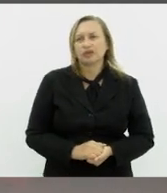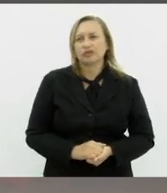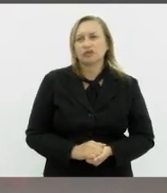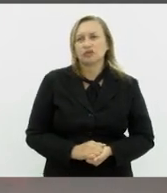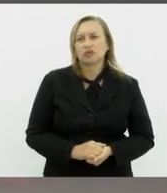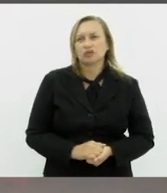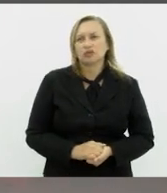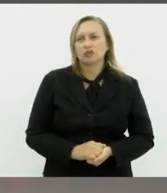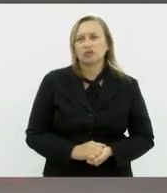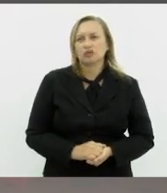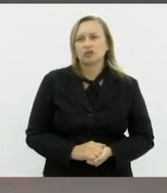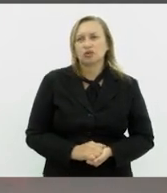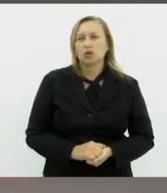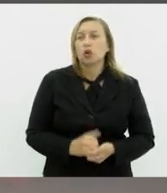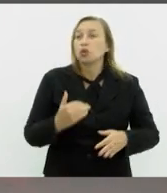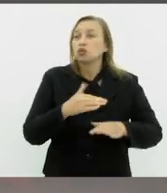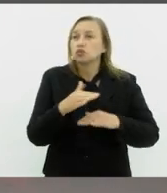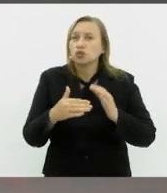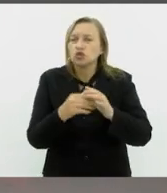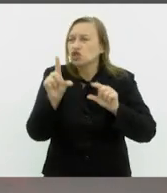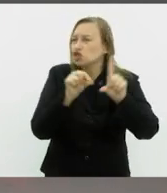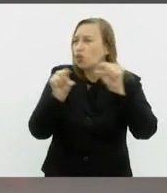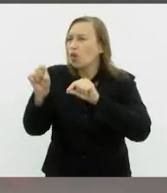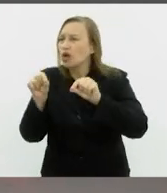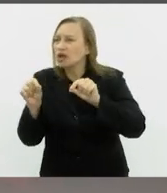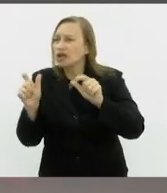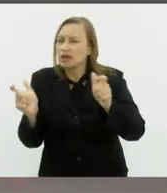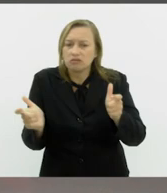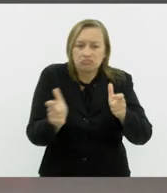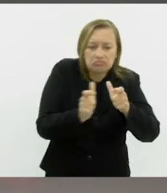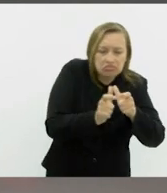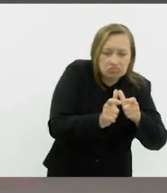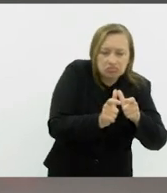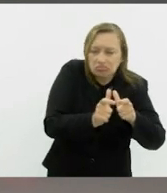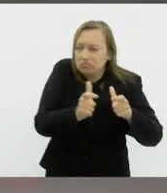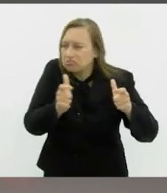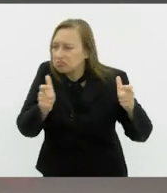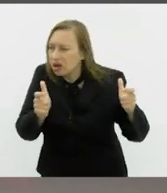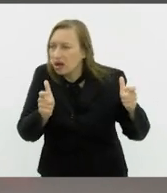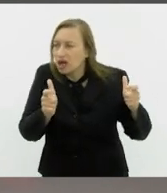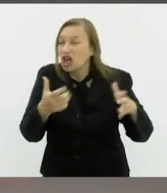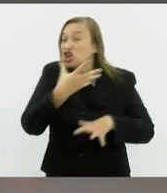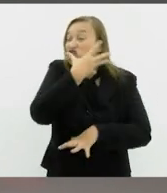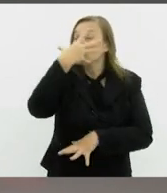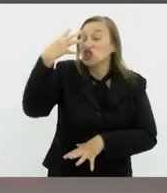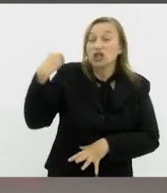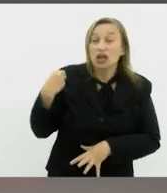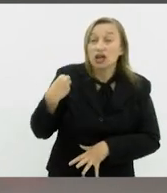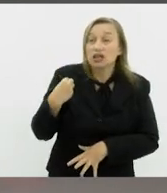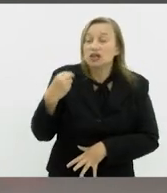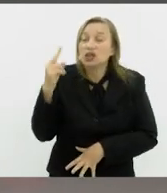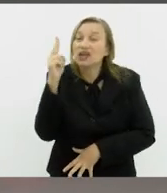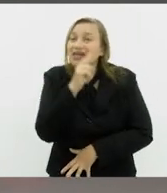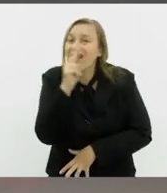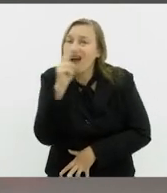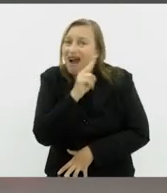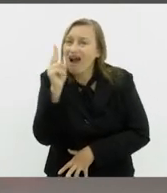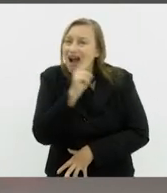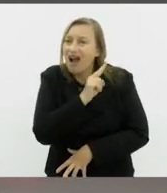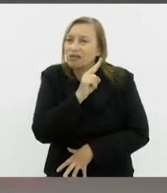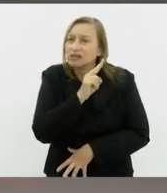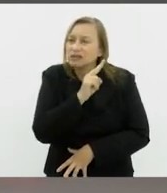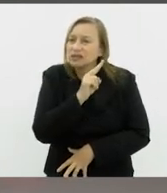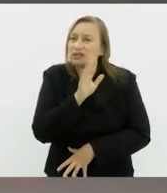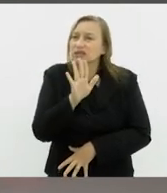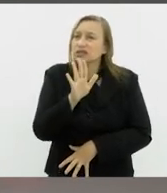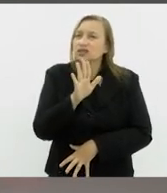Aqueles que escolhem o mal menor se esquecem que muito rapidamente, não, se